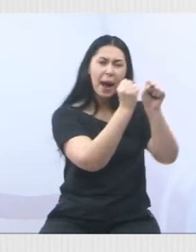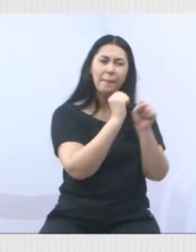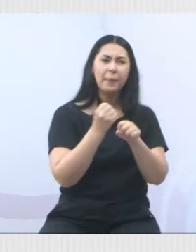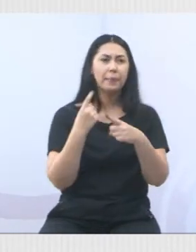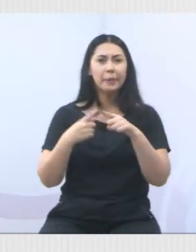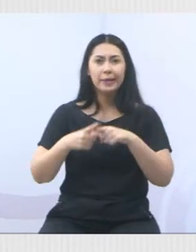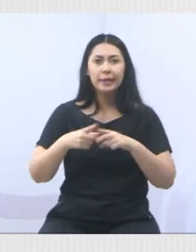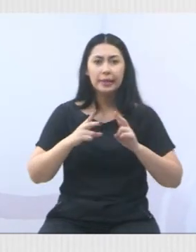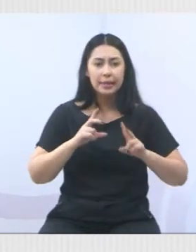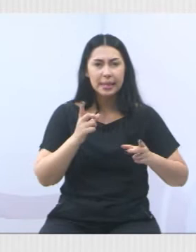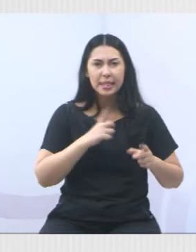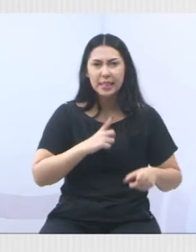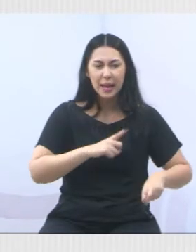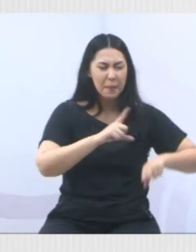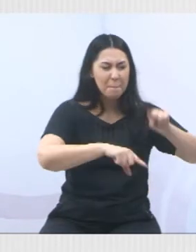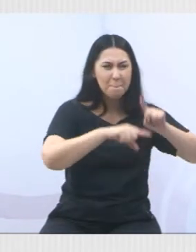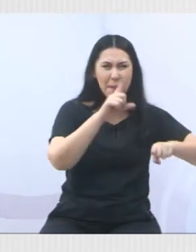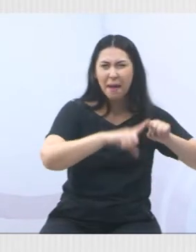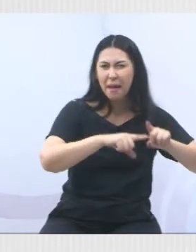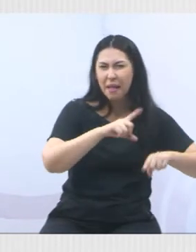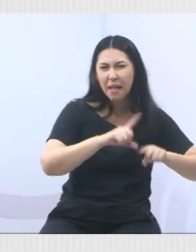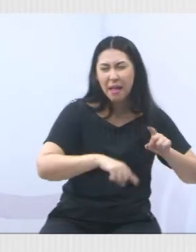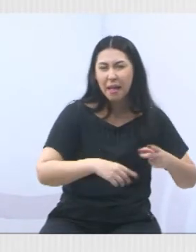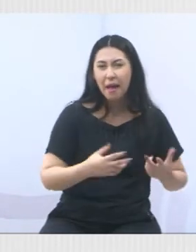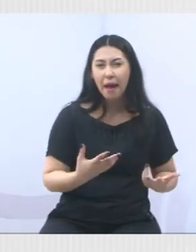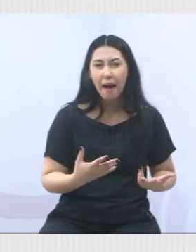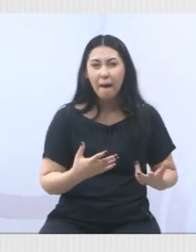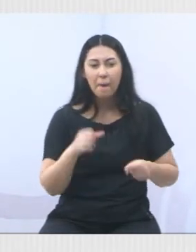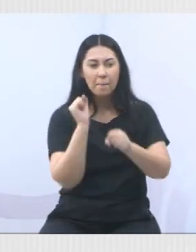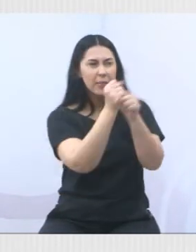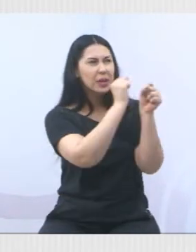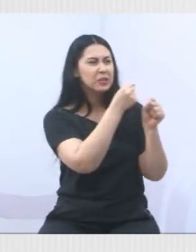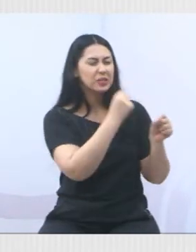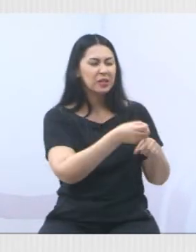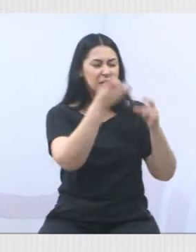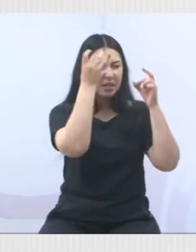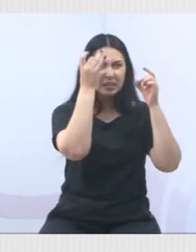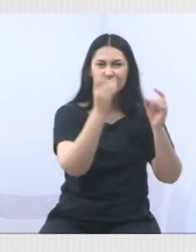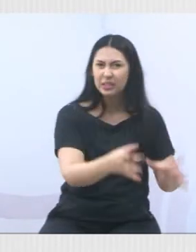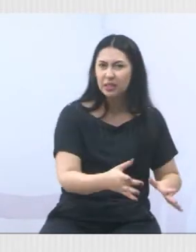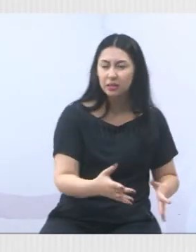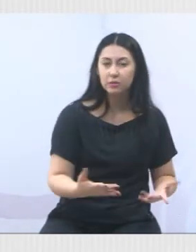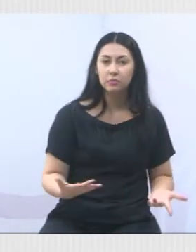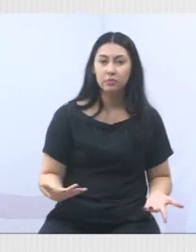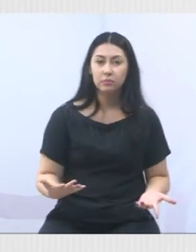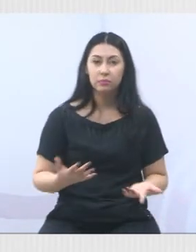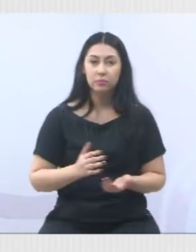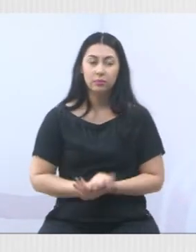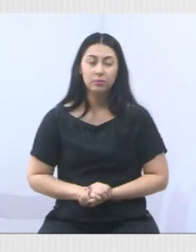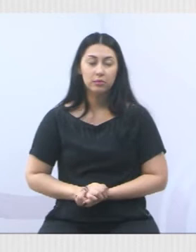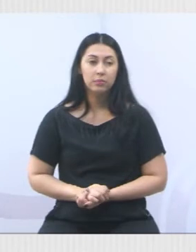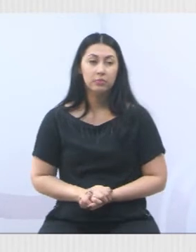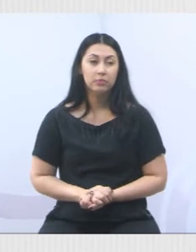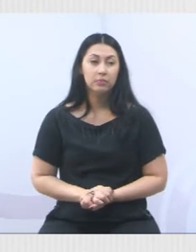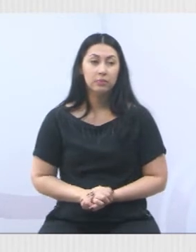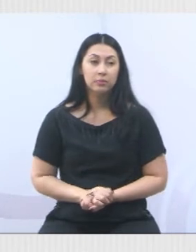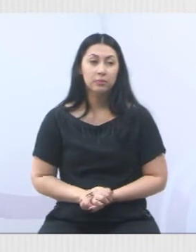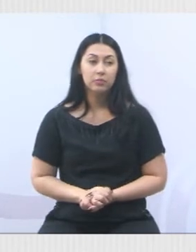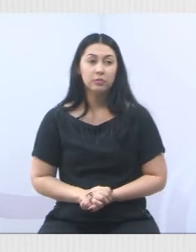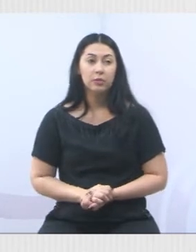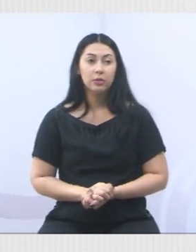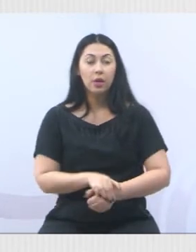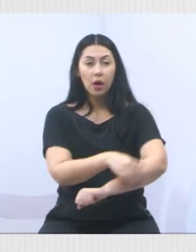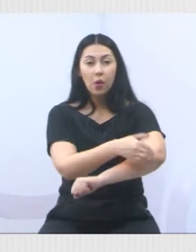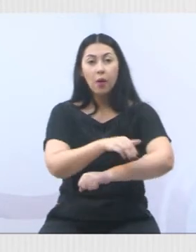vou te falar, viu? É tudo material de construção e material de reforma. Aí é na Avenida